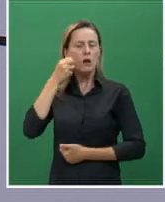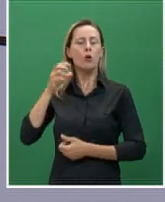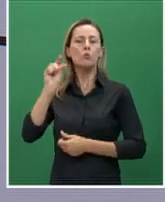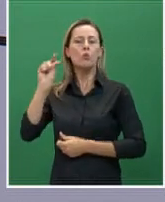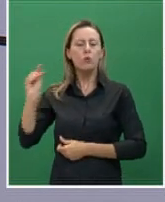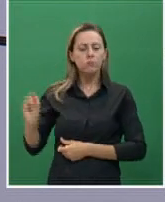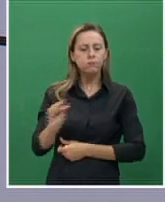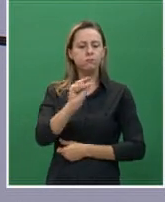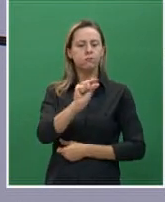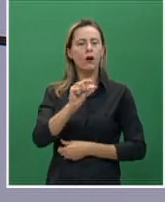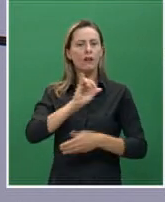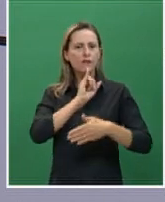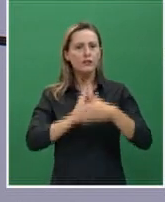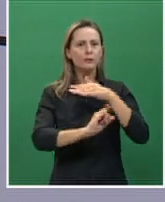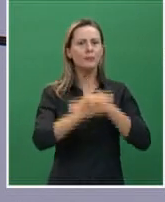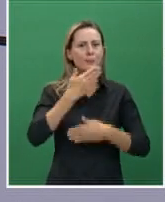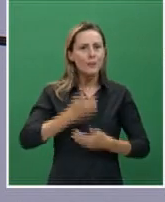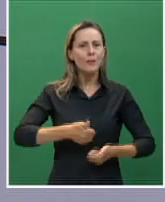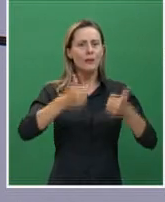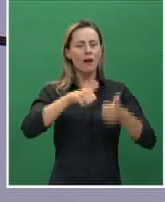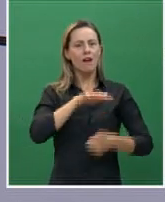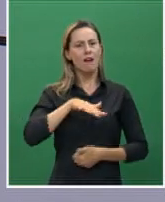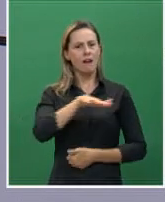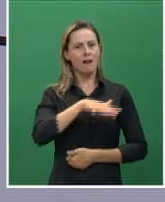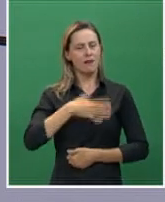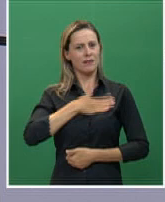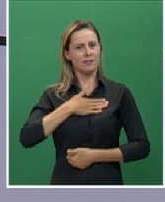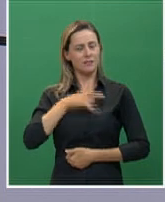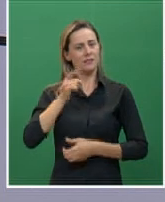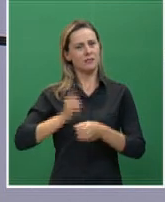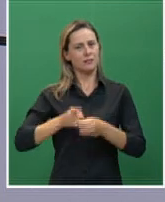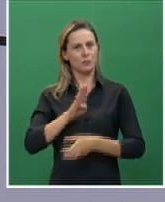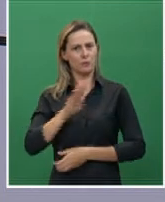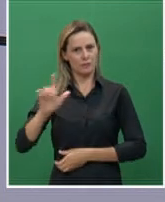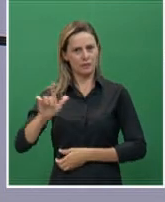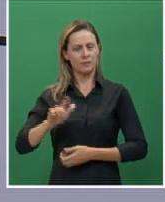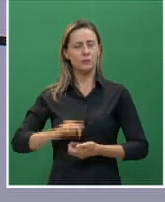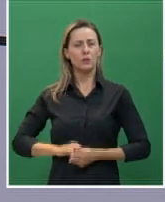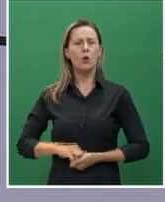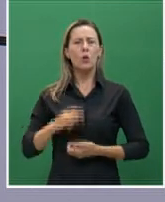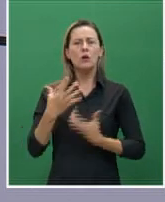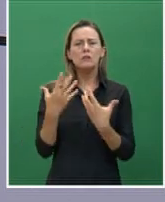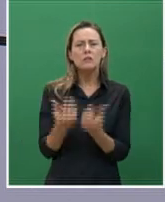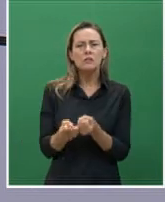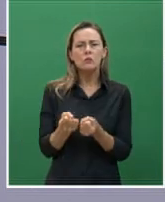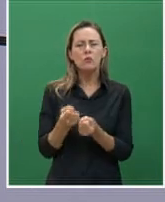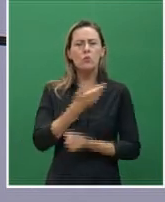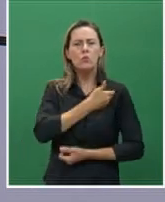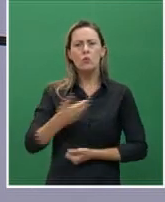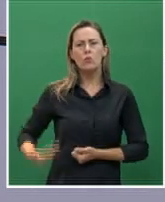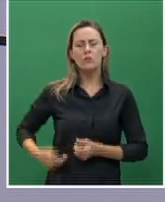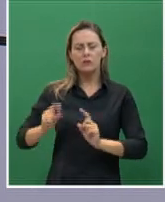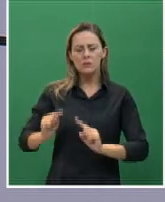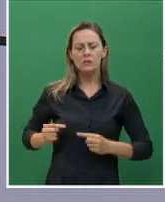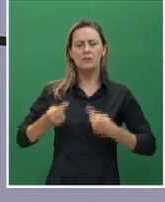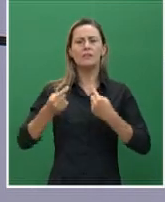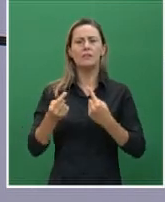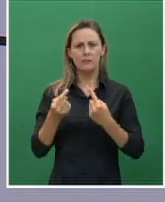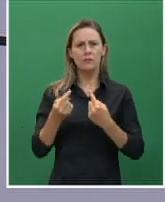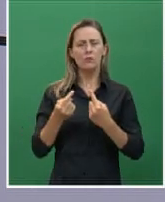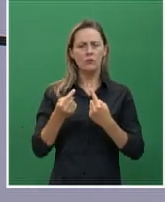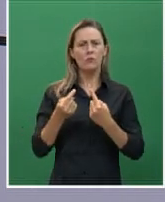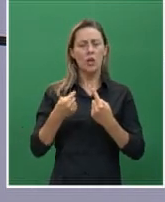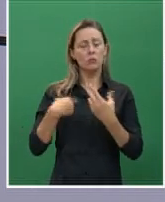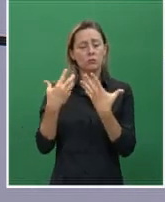parte dele é investido na melhoria das áreas de lazer na cidade de Blumenau e quando assumiu o governo dos maiores desafios e talvez nos esqueletos